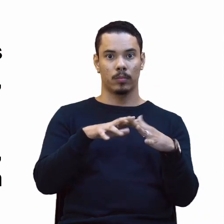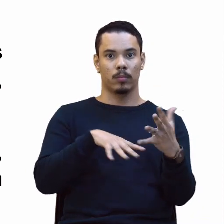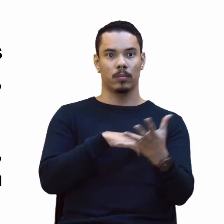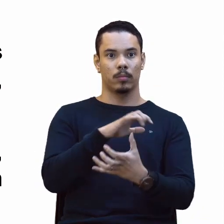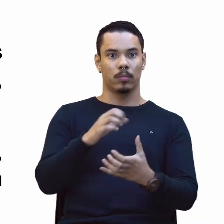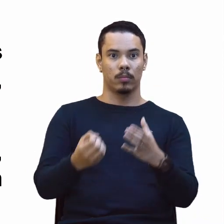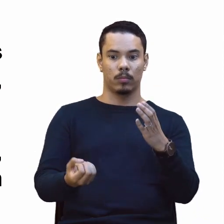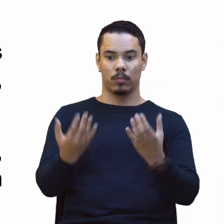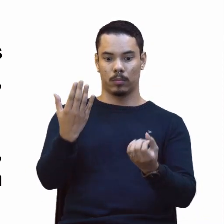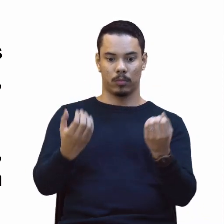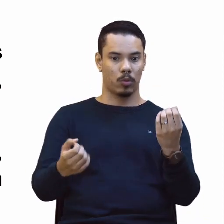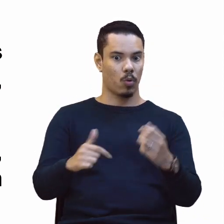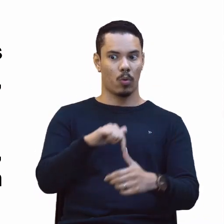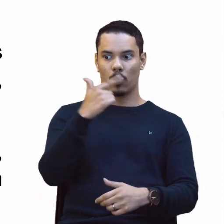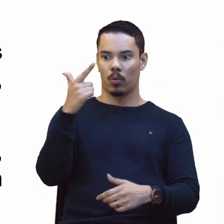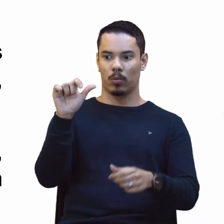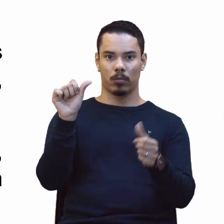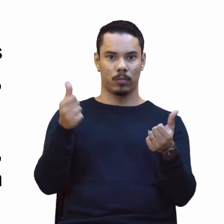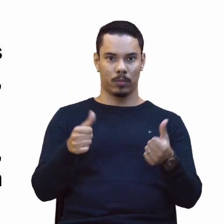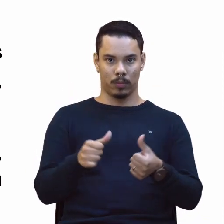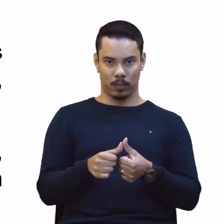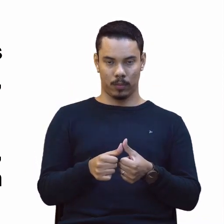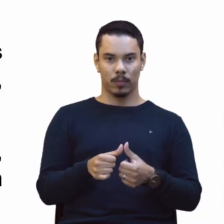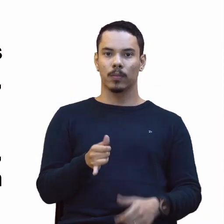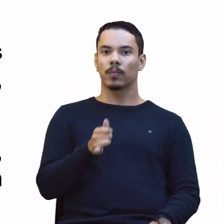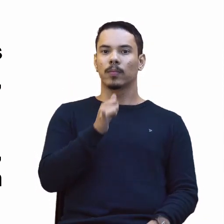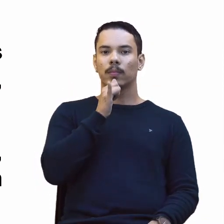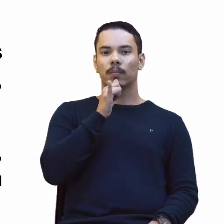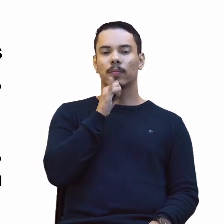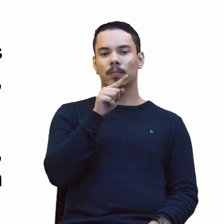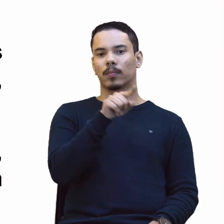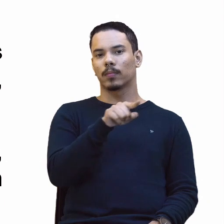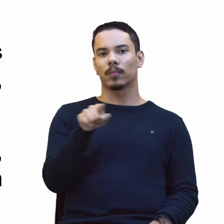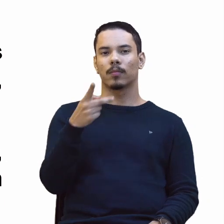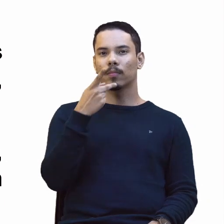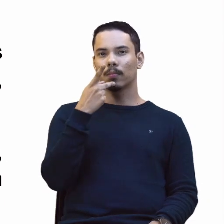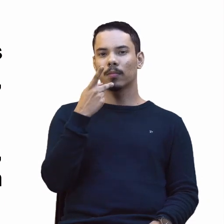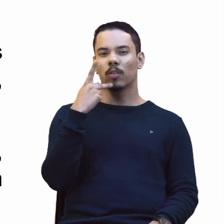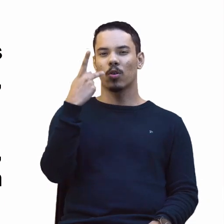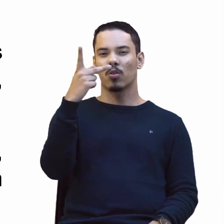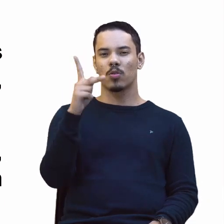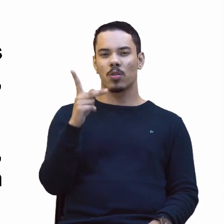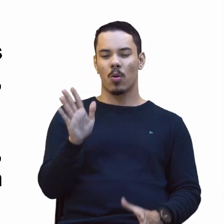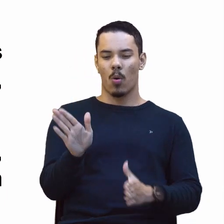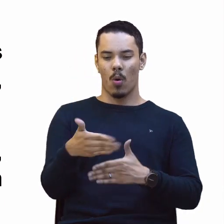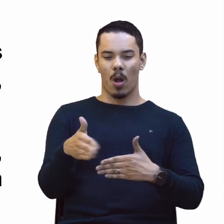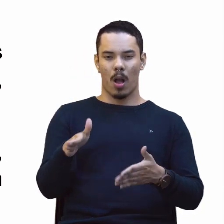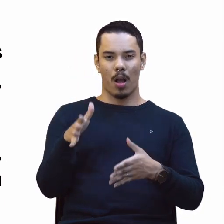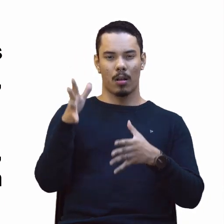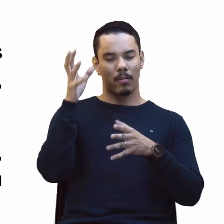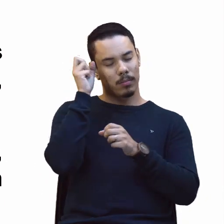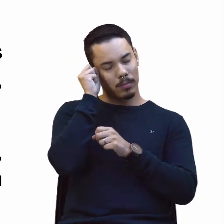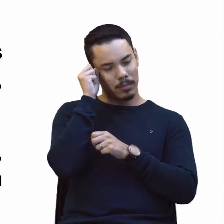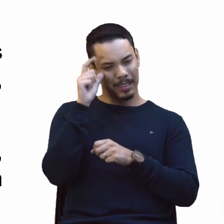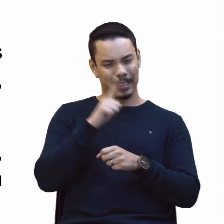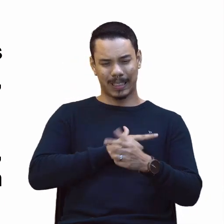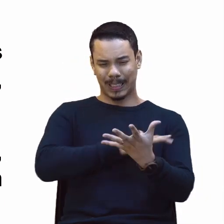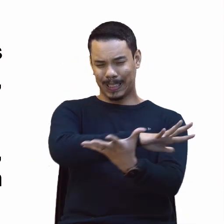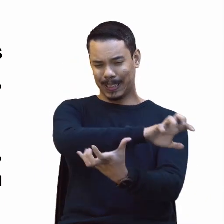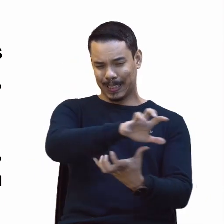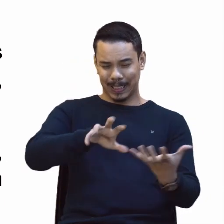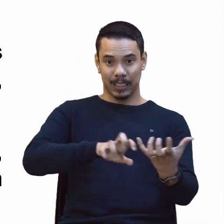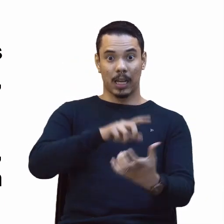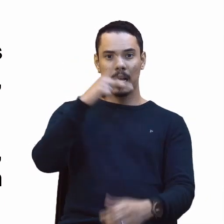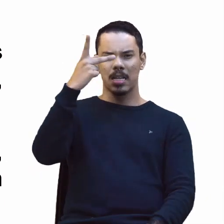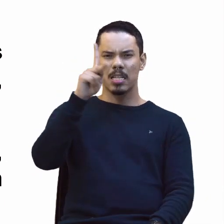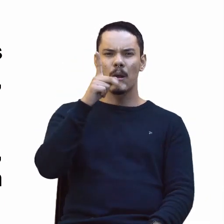divindades. Ó, pode-se dizer assim, ó, você deixa o seu quarto um caos, o seu pai vai lá e conversa, dá uma bronca, etc.